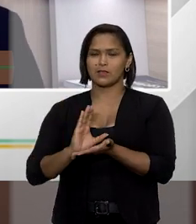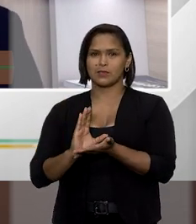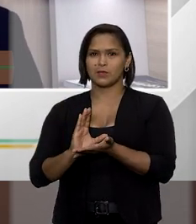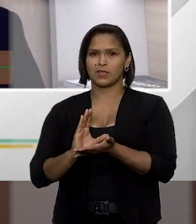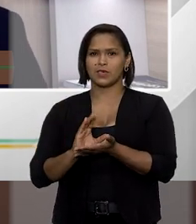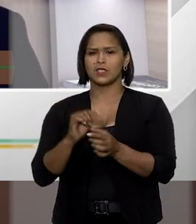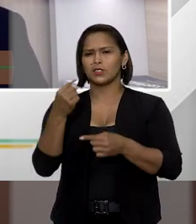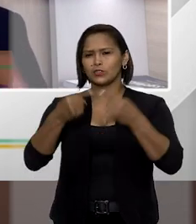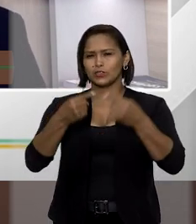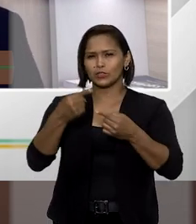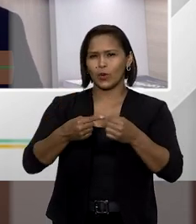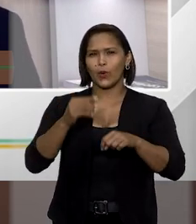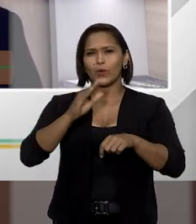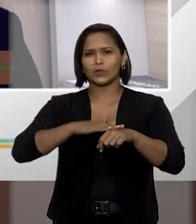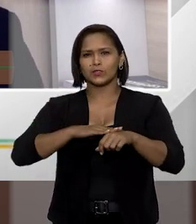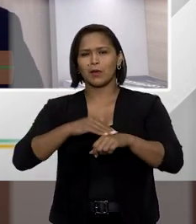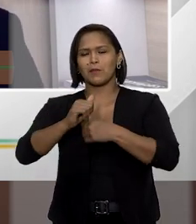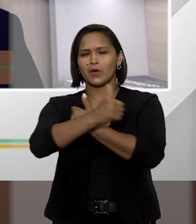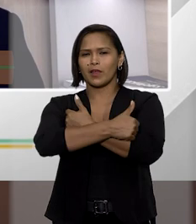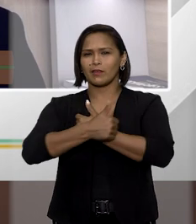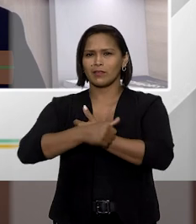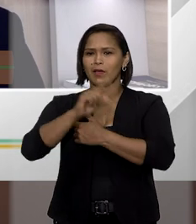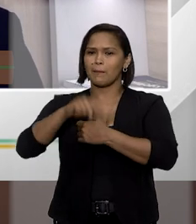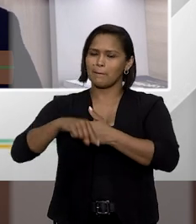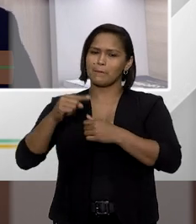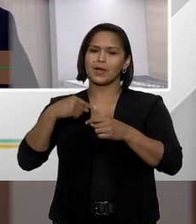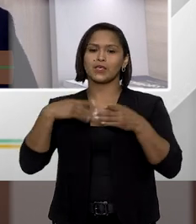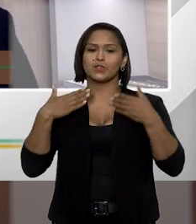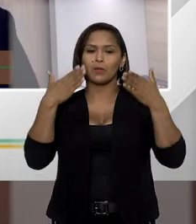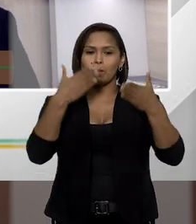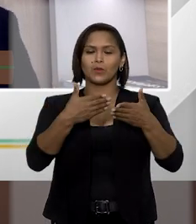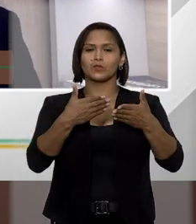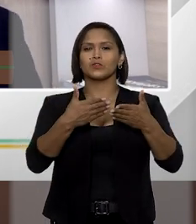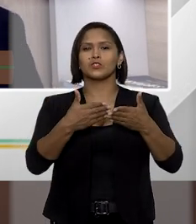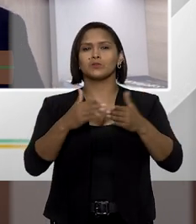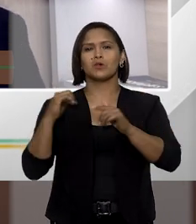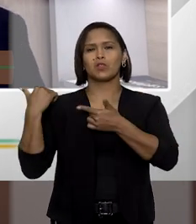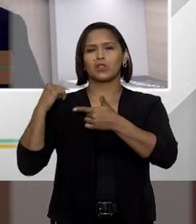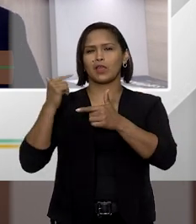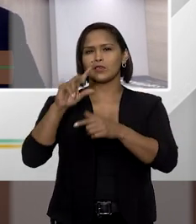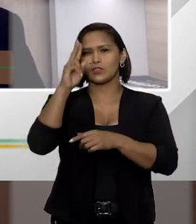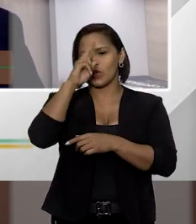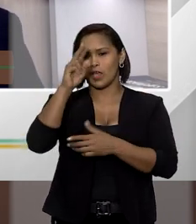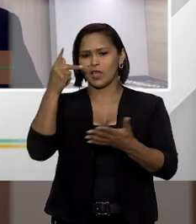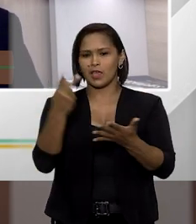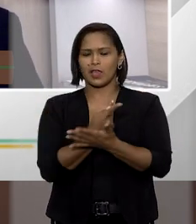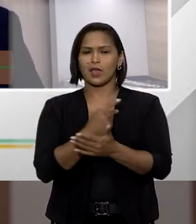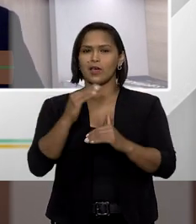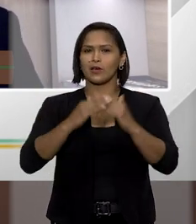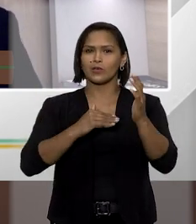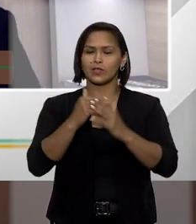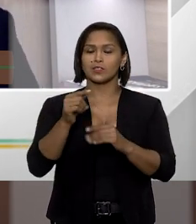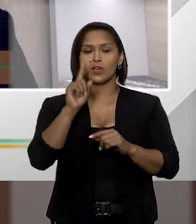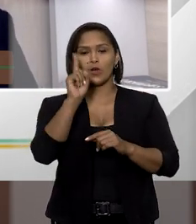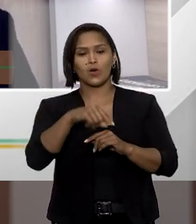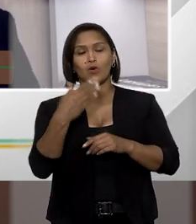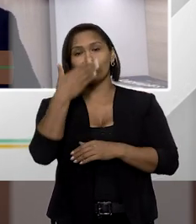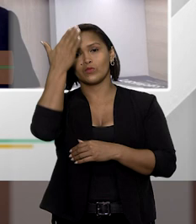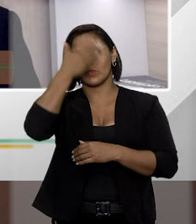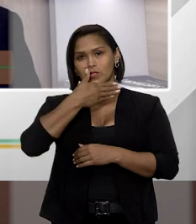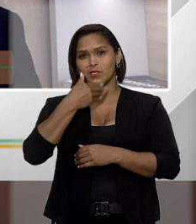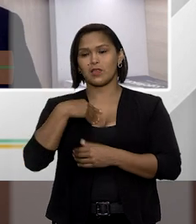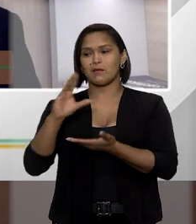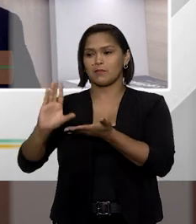benefícios. Discute-se muito a questão da moralidade, mas do ponto de vista do pragmatismo, é isso que acontece. Ou você